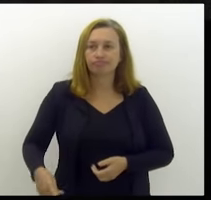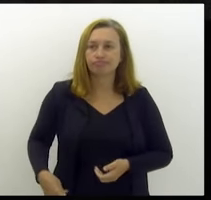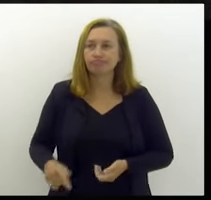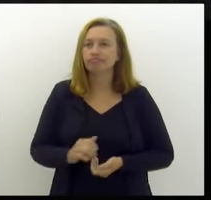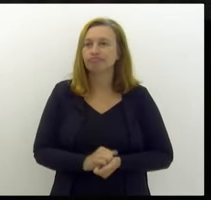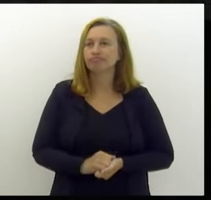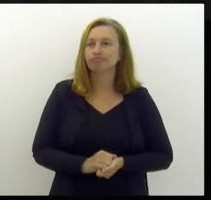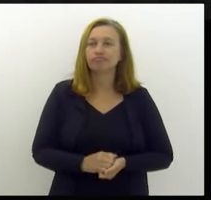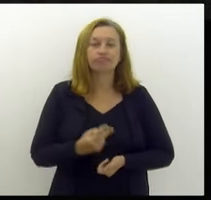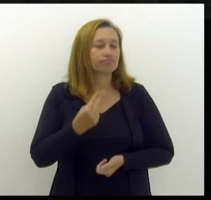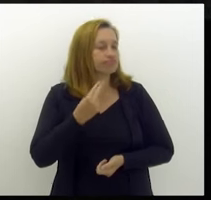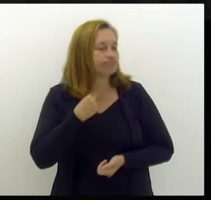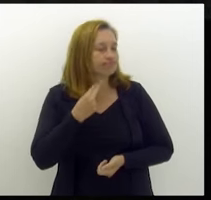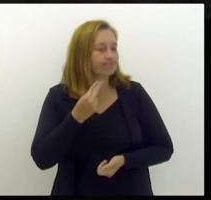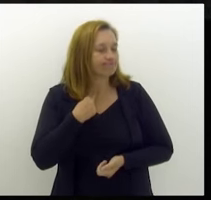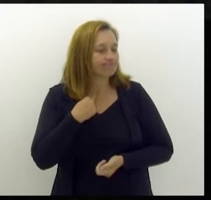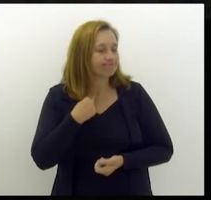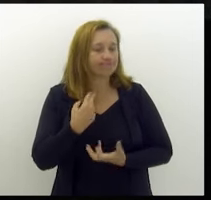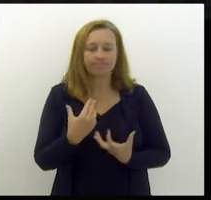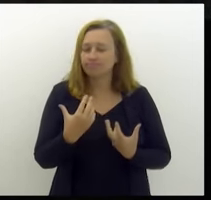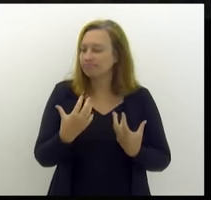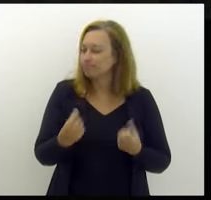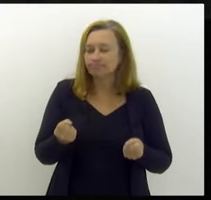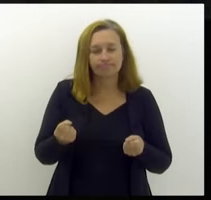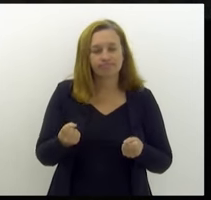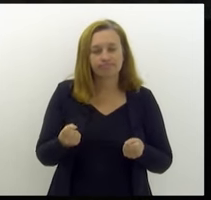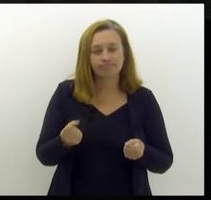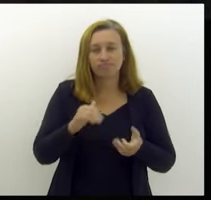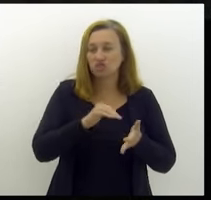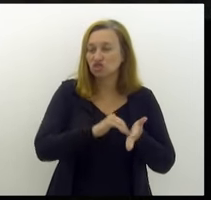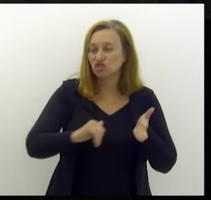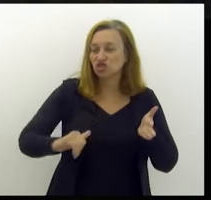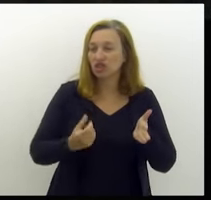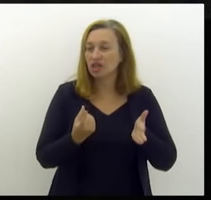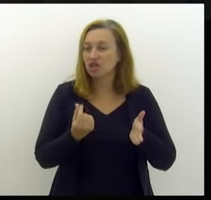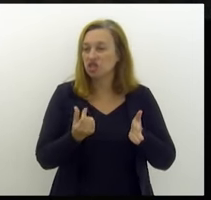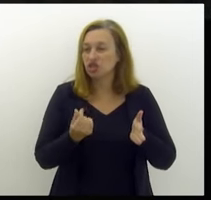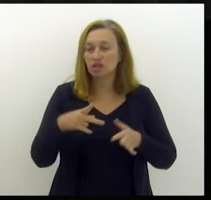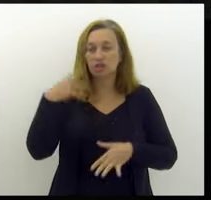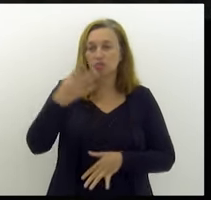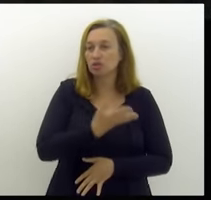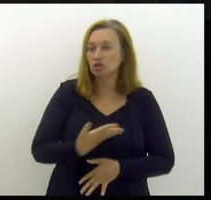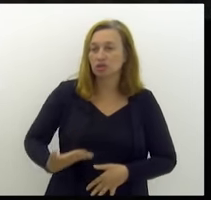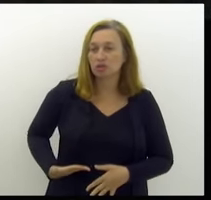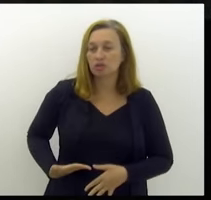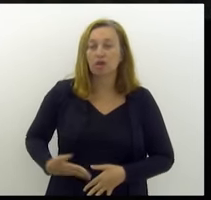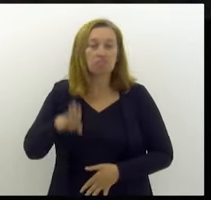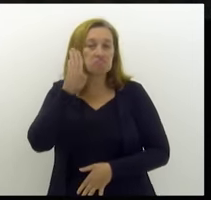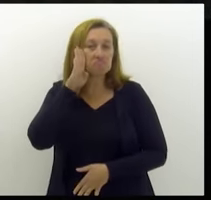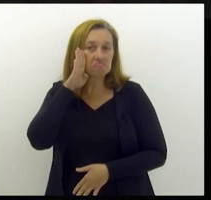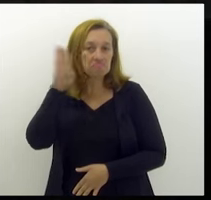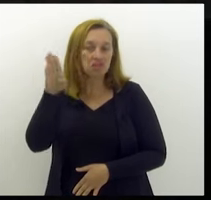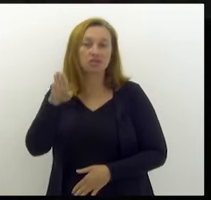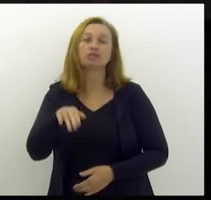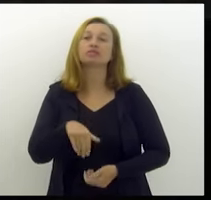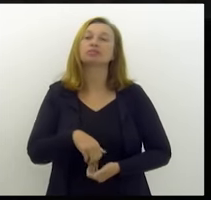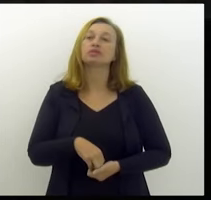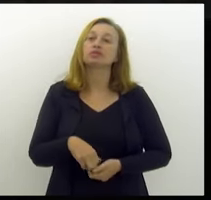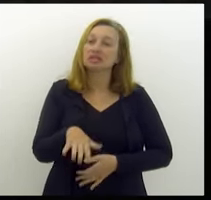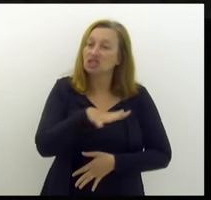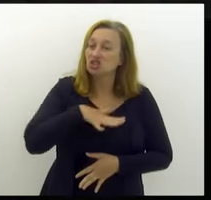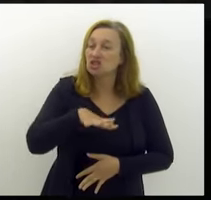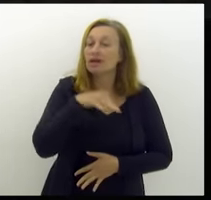nós não podemos aceitar tirar recursos de políticas públicas fundamentais de